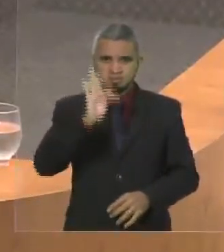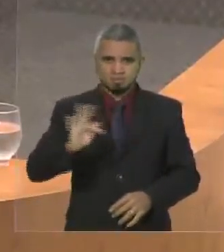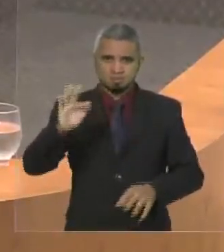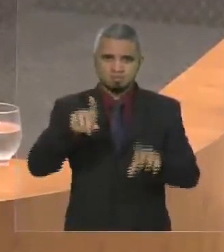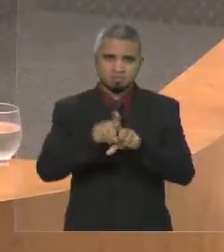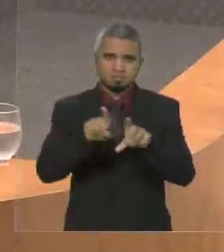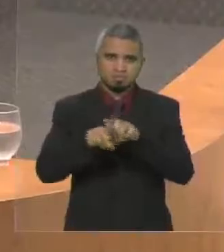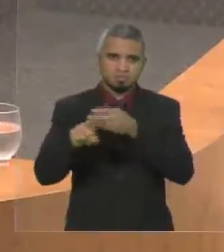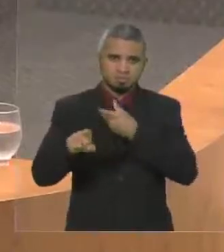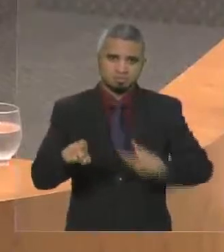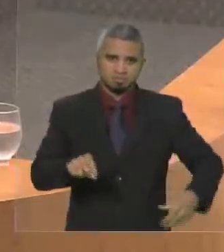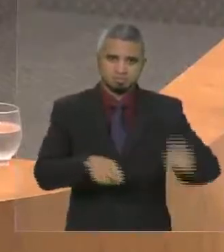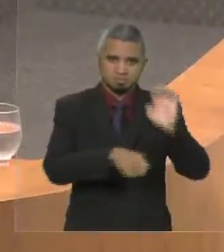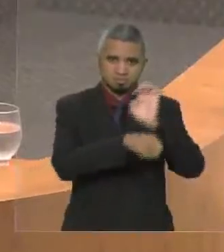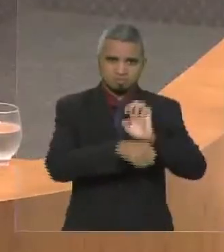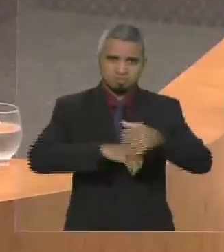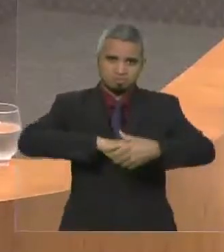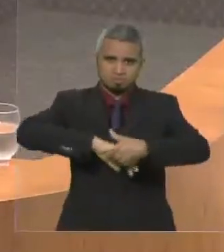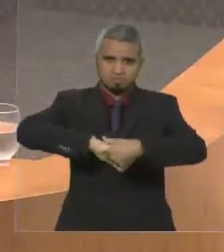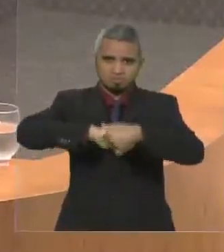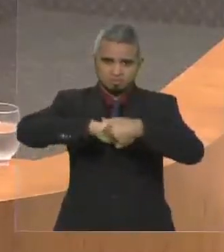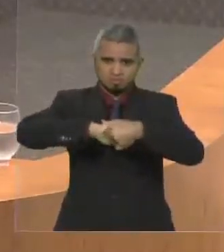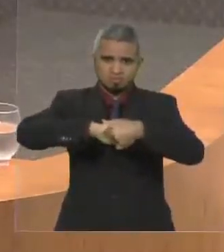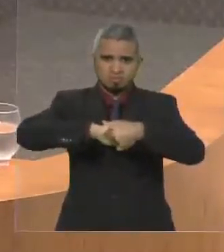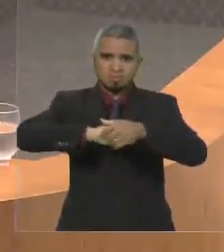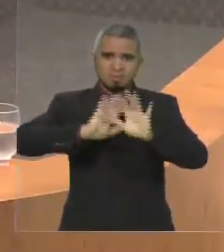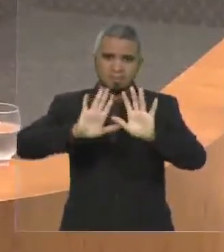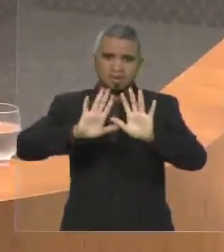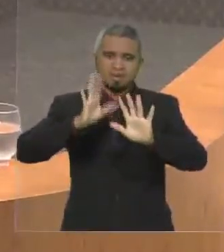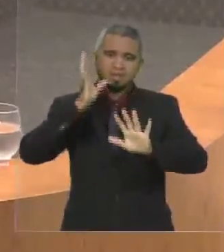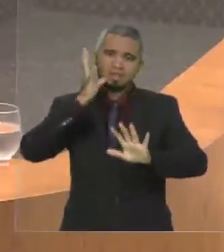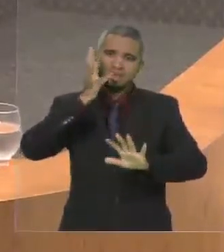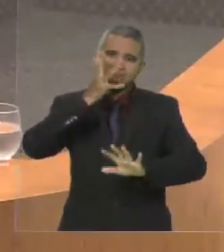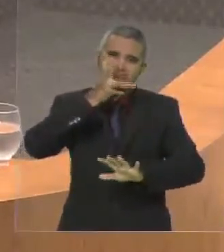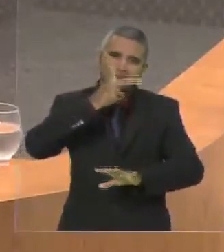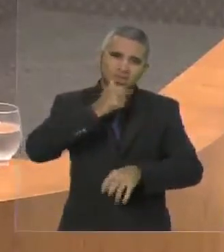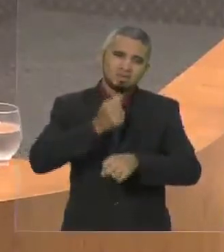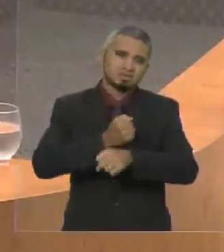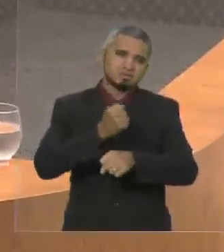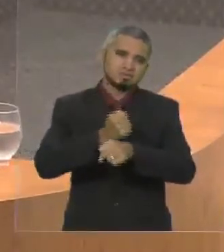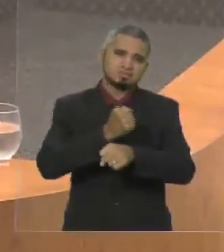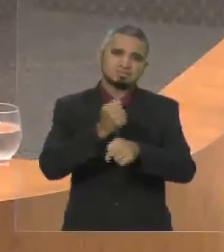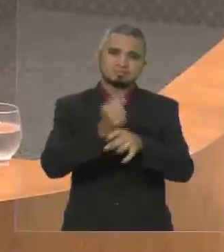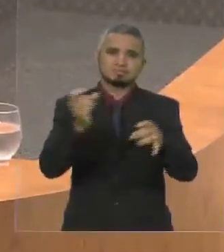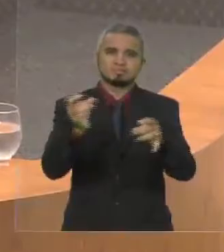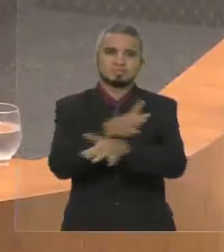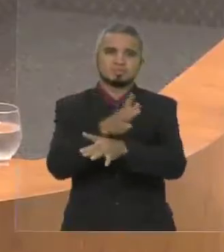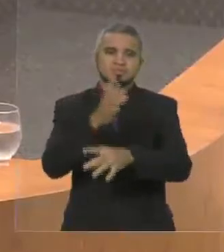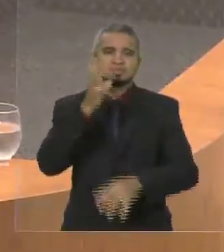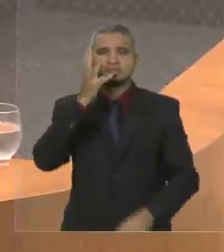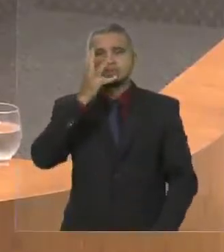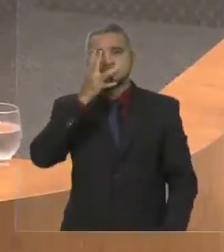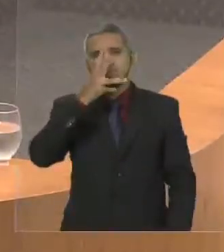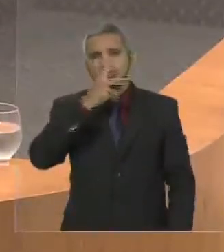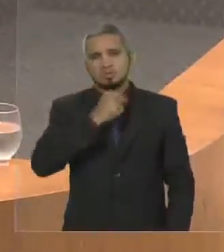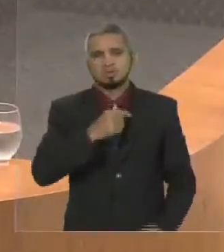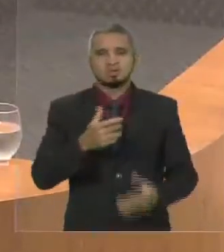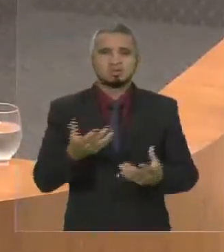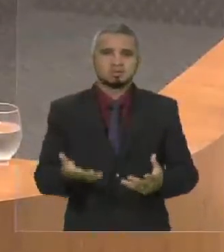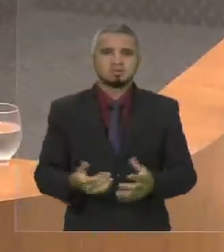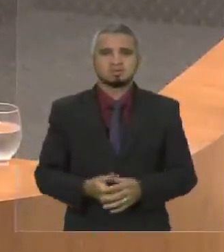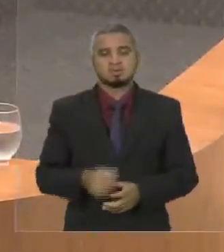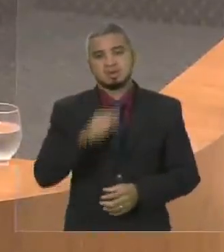Flávio Dino, mas que está demorando ser entregue à população, principalmente de mulheres, que tem todos os órgãos e as instâncias